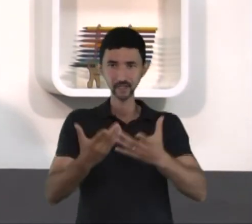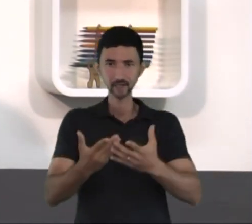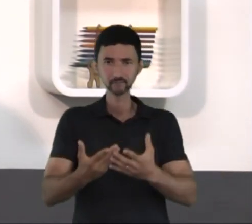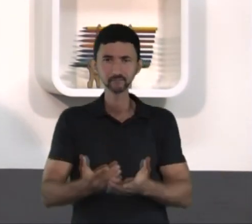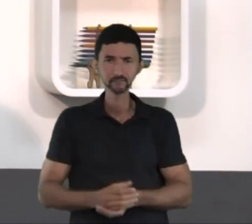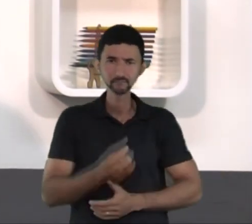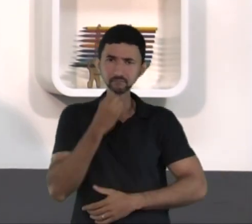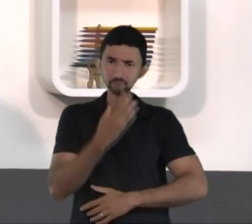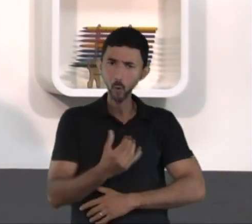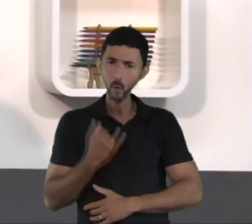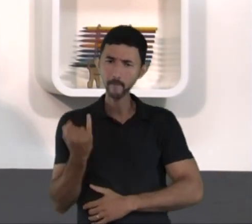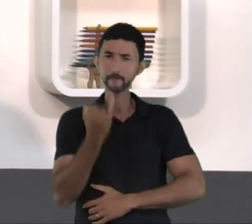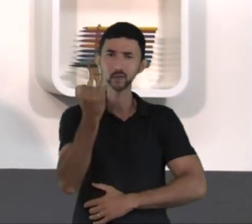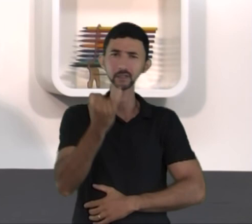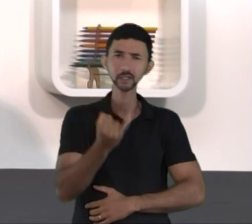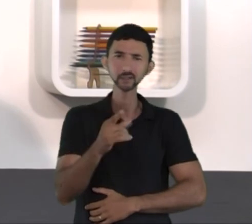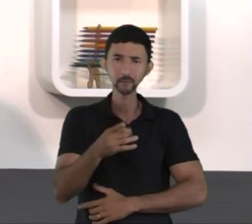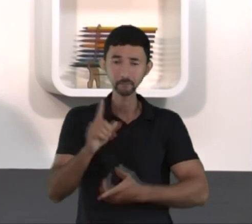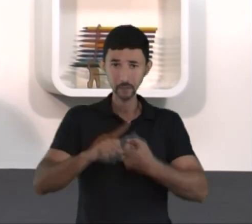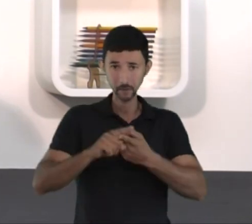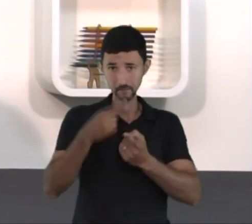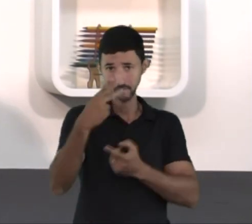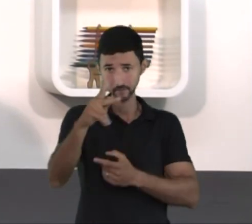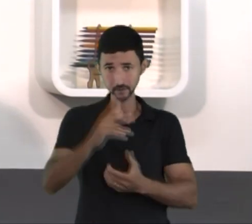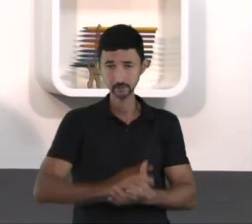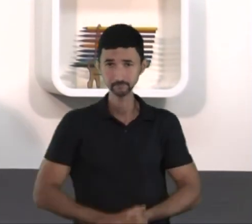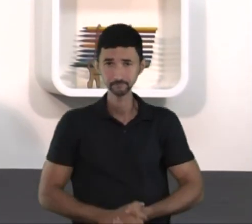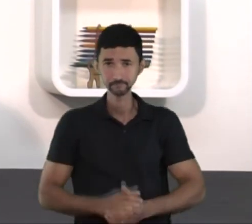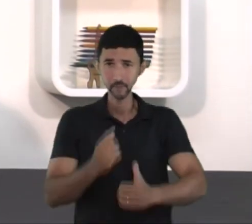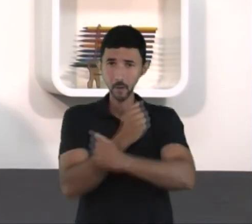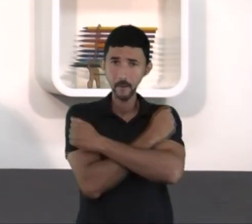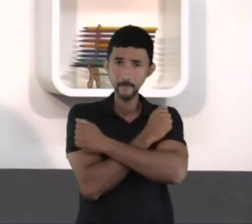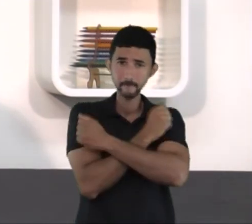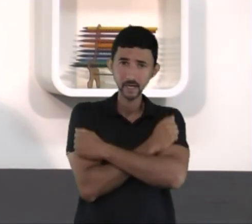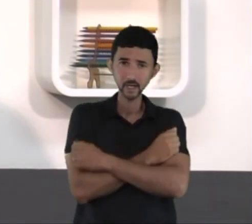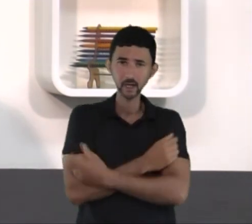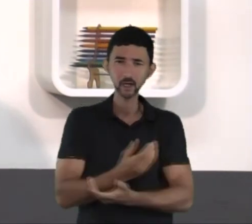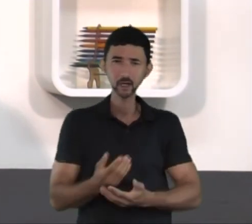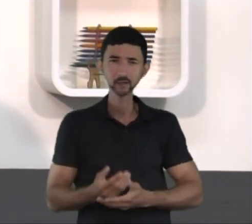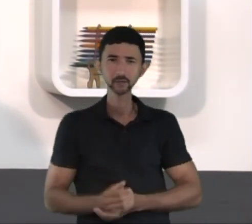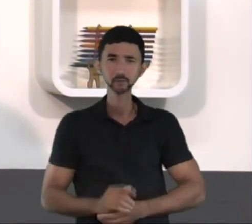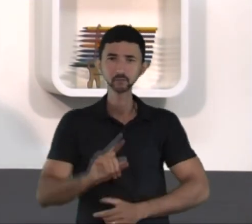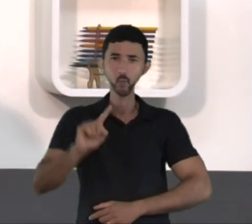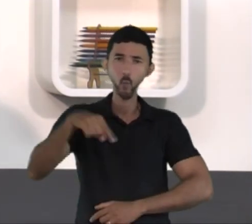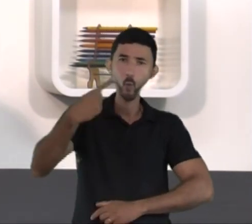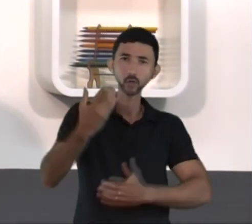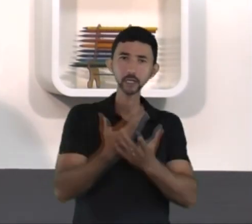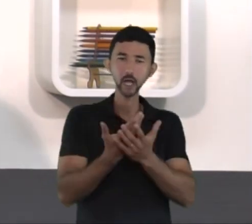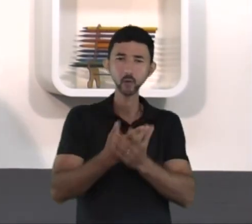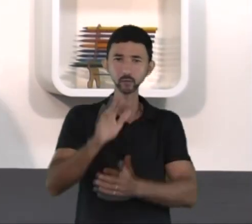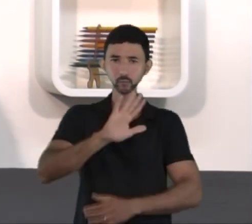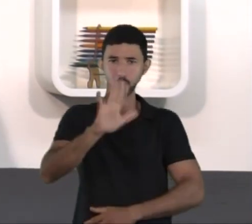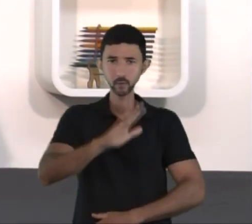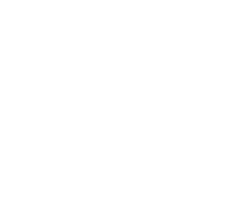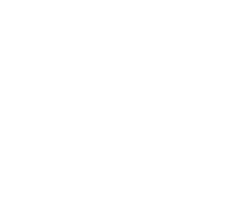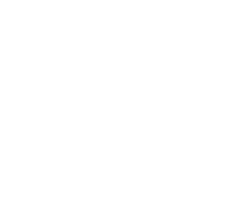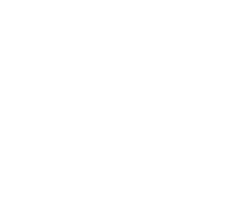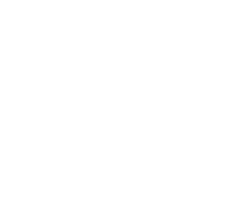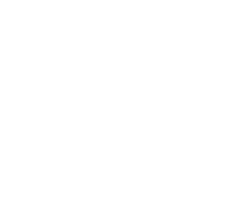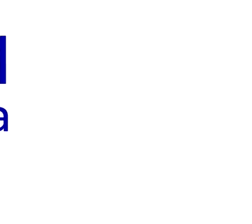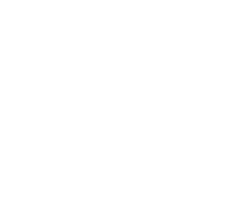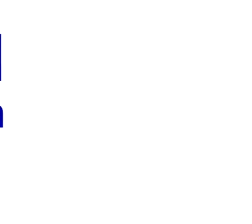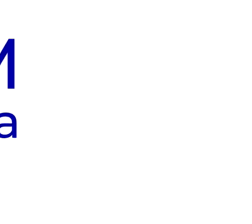é muito valiosa, eu tenho certeza que para vocês é muito valiosa. Um abraço, um grande beijo para vocês e até o nosso próximo encontro.